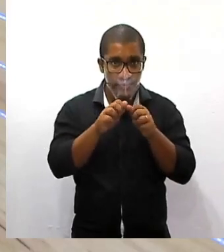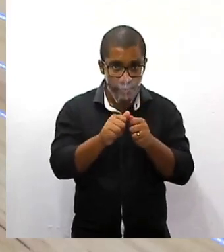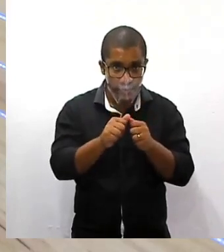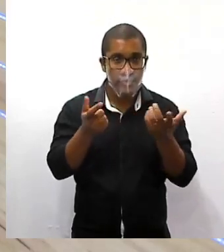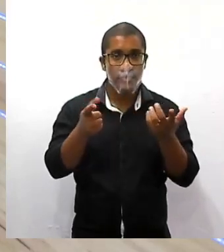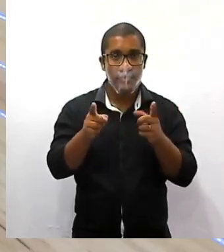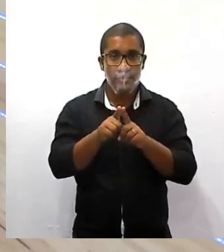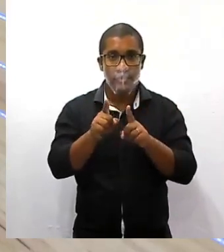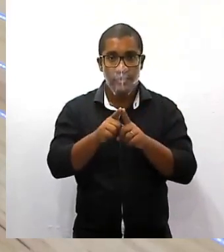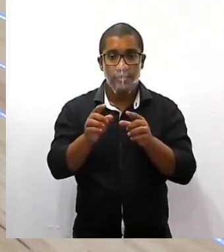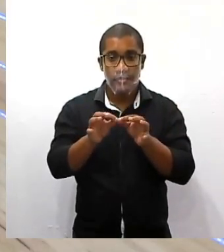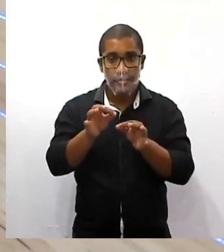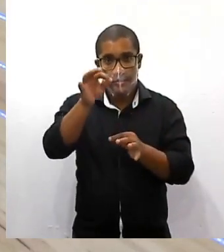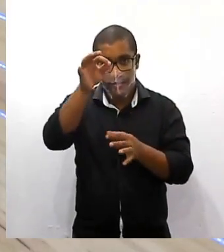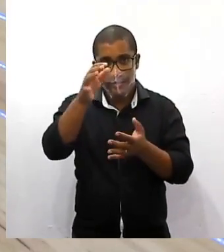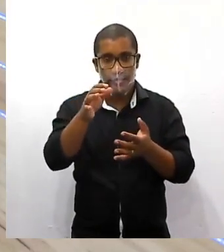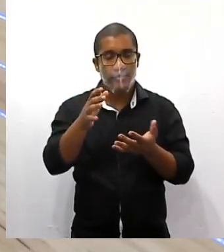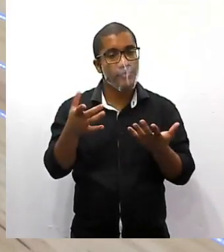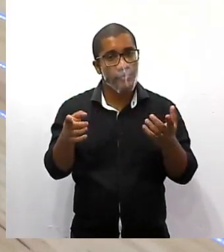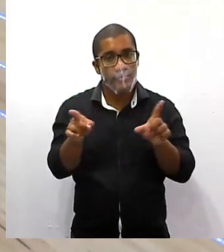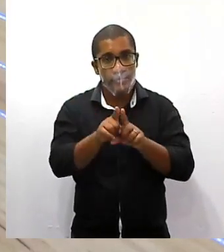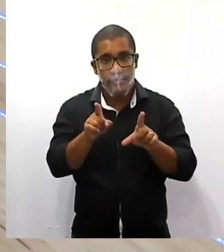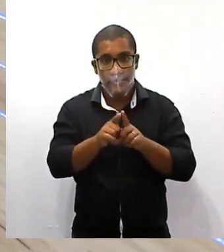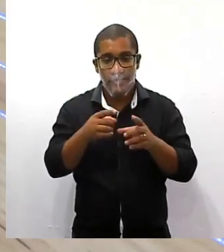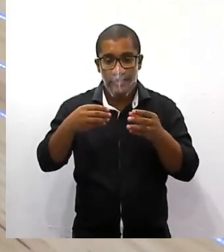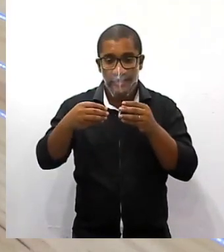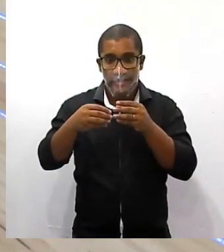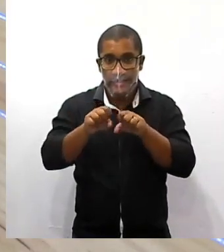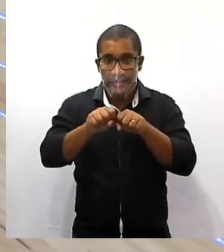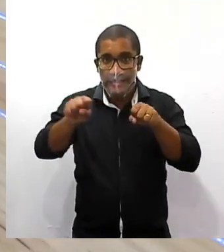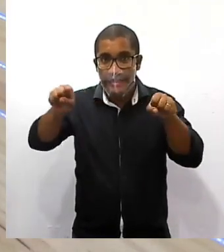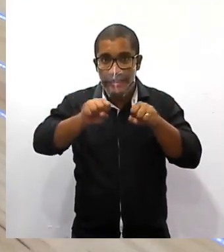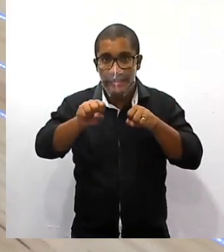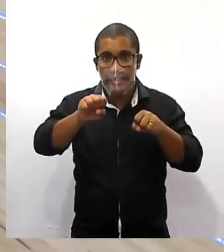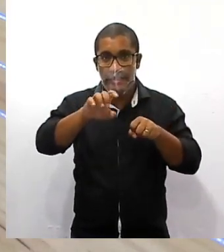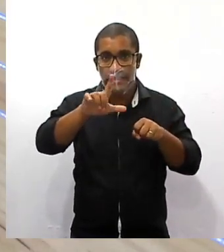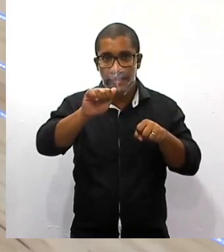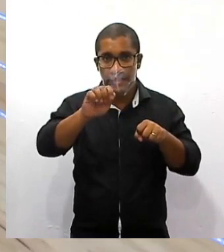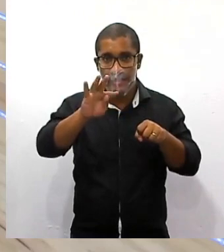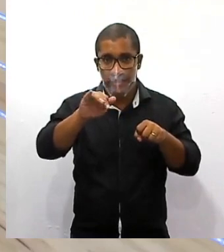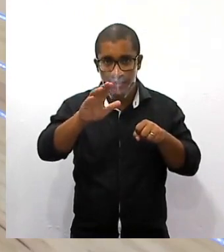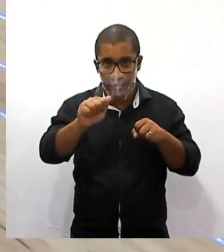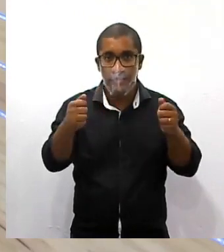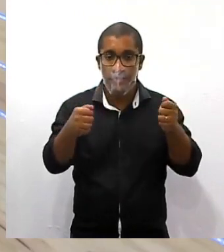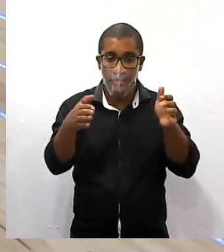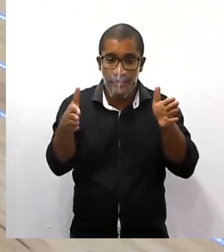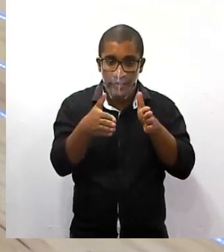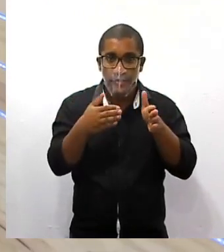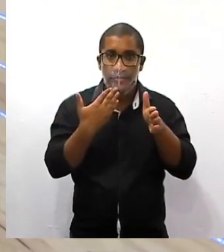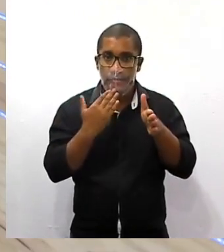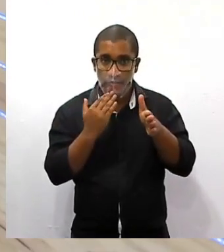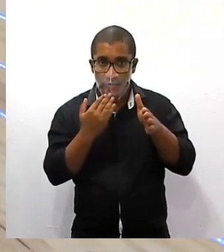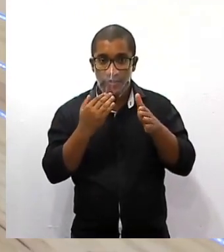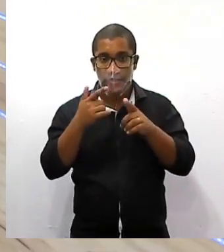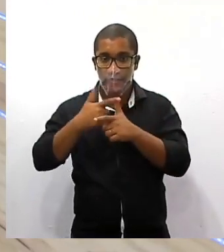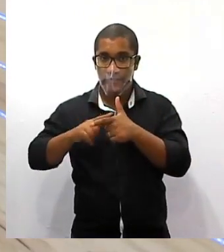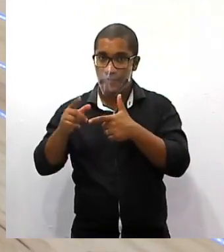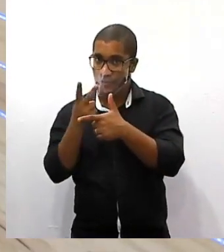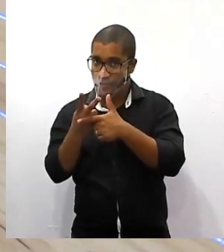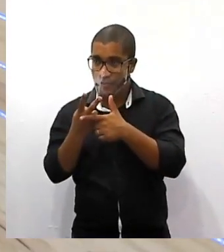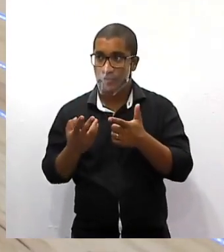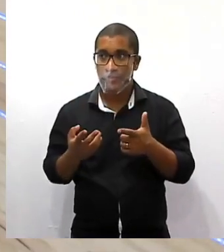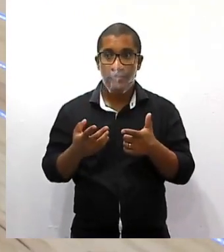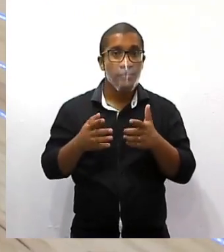você vai calcular a energia elástica, a constante elástica, a deformação da mola, dividido por 2. É outro numeral.